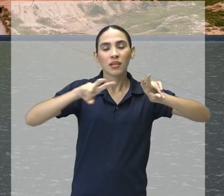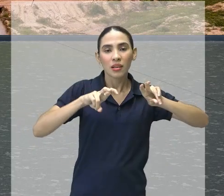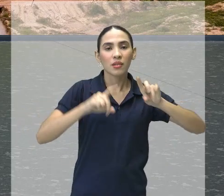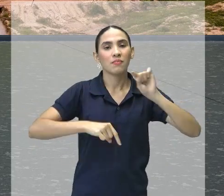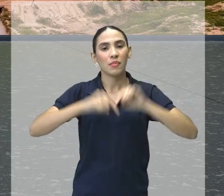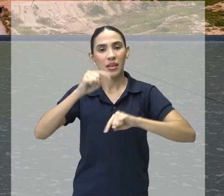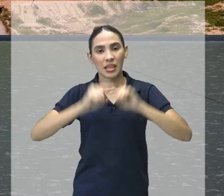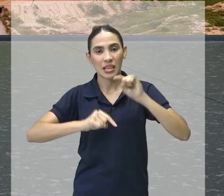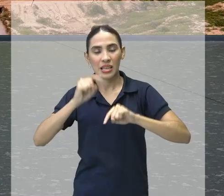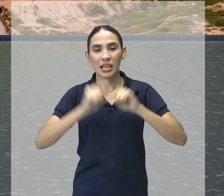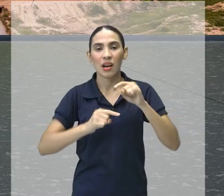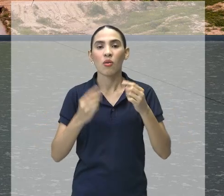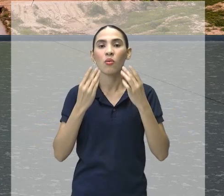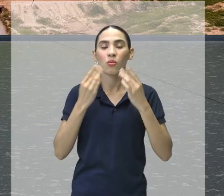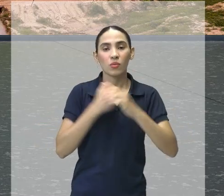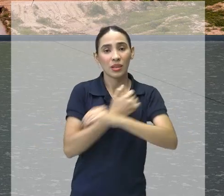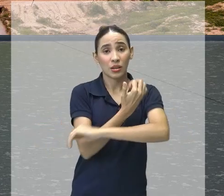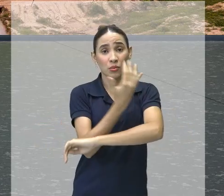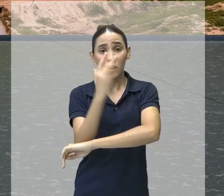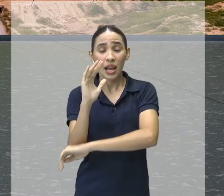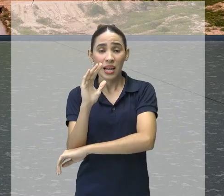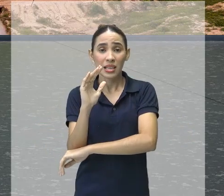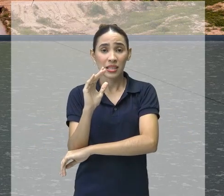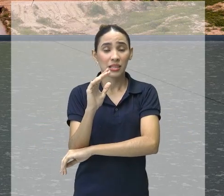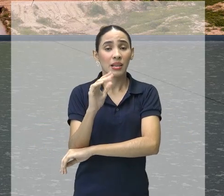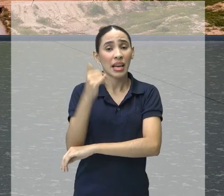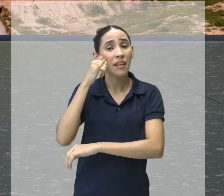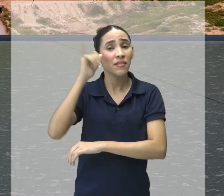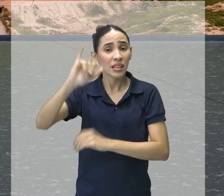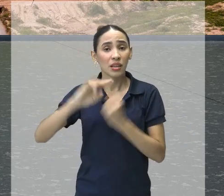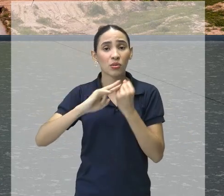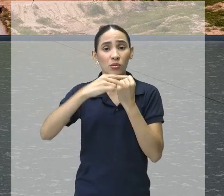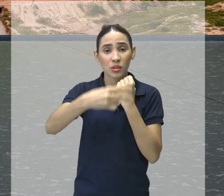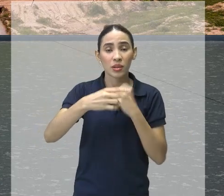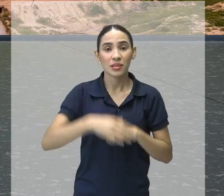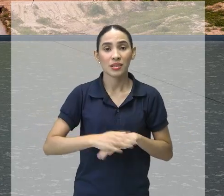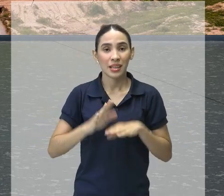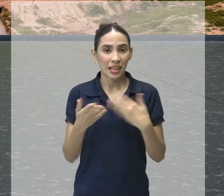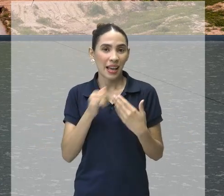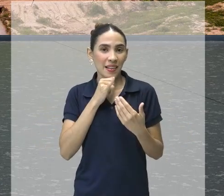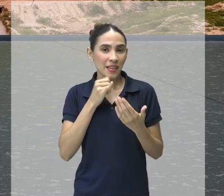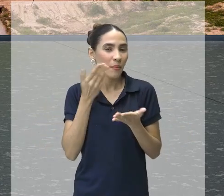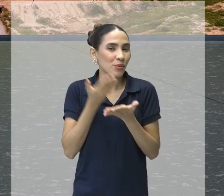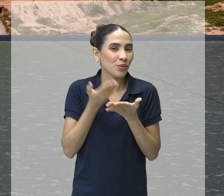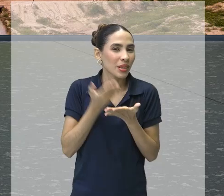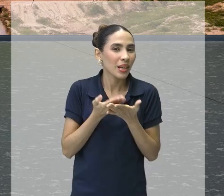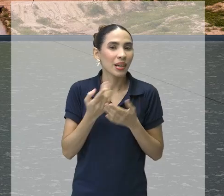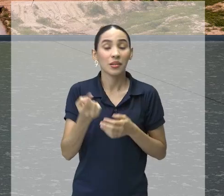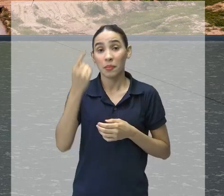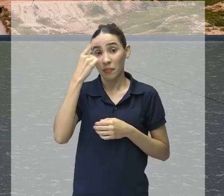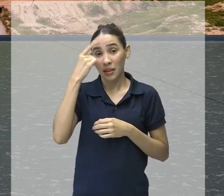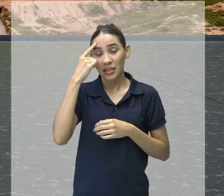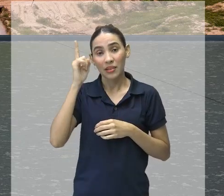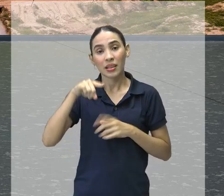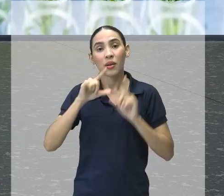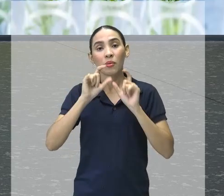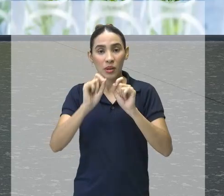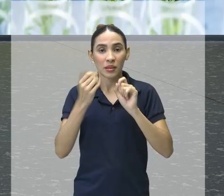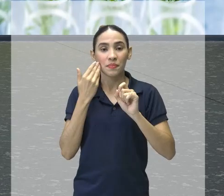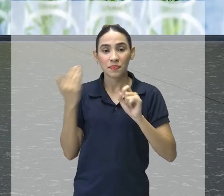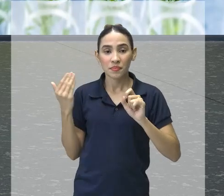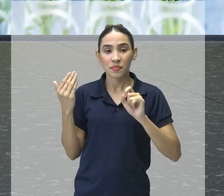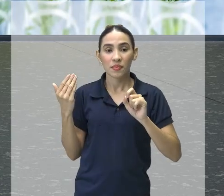os recursos da natureza sem danificá-la. Ou seja, estudando, pensando, que é o